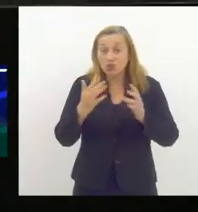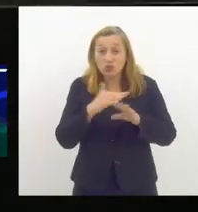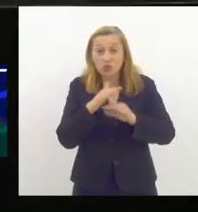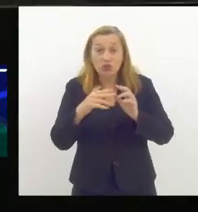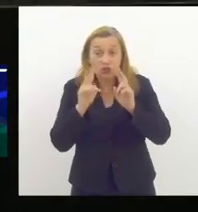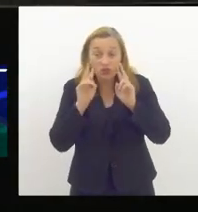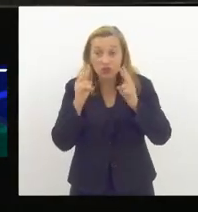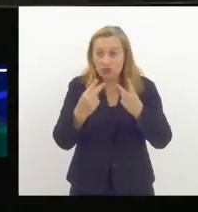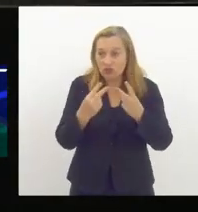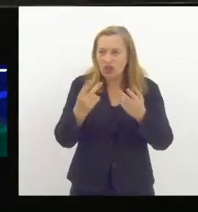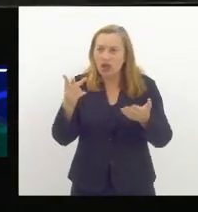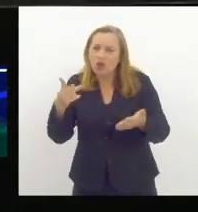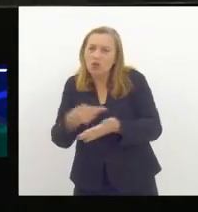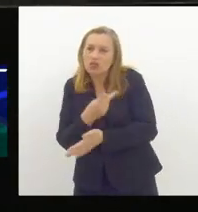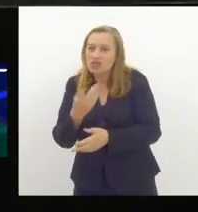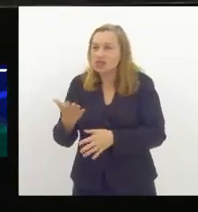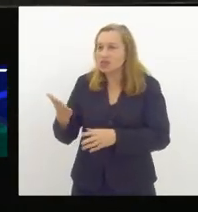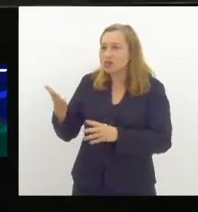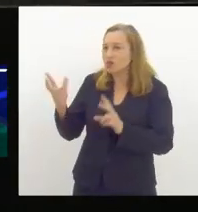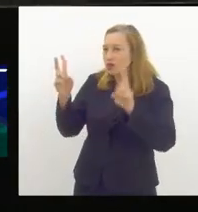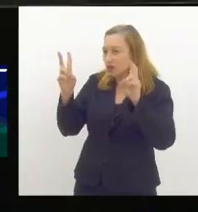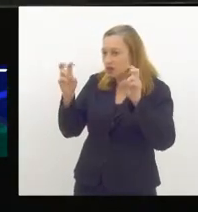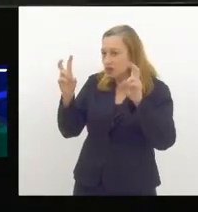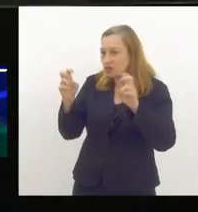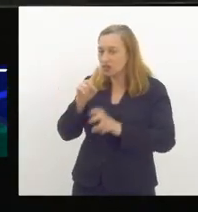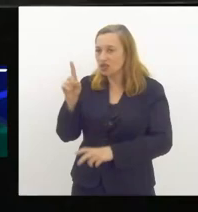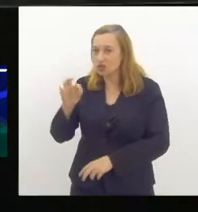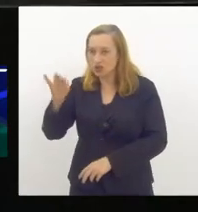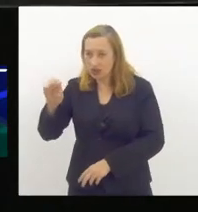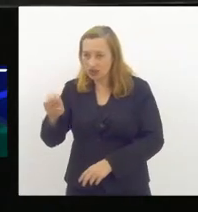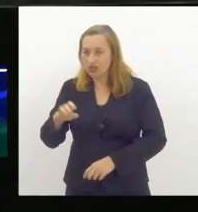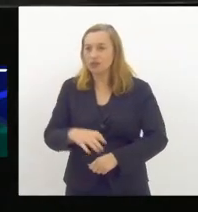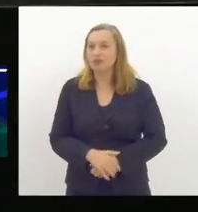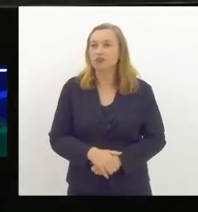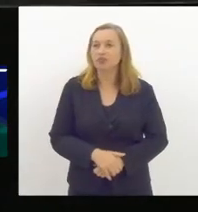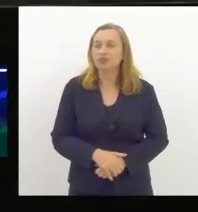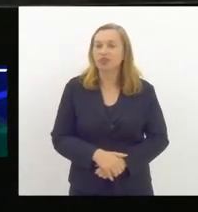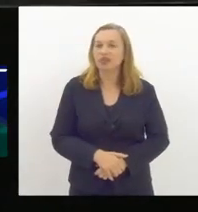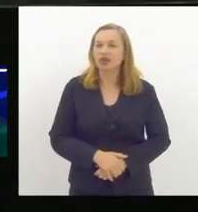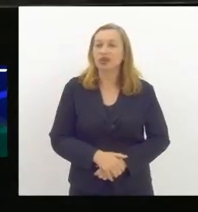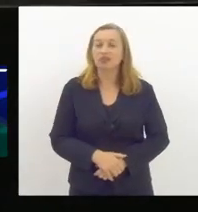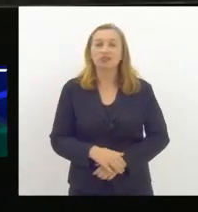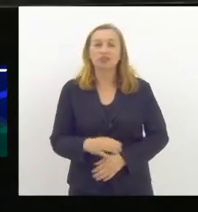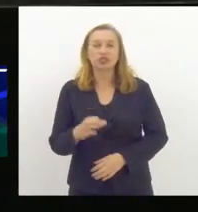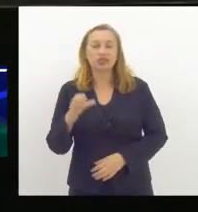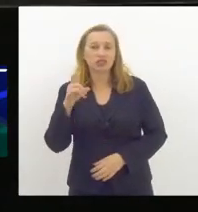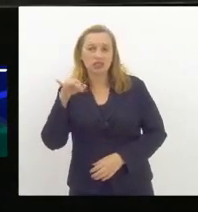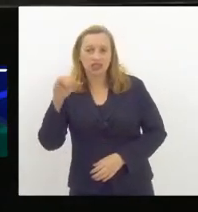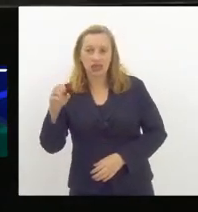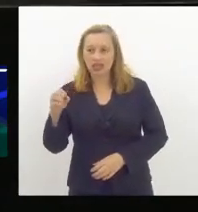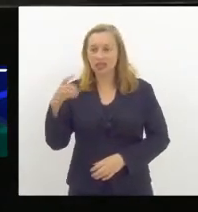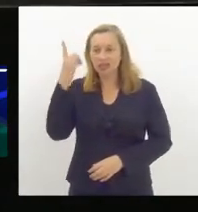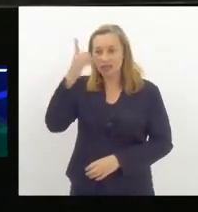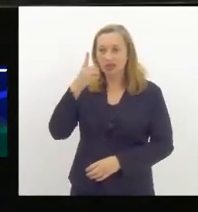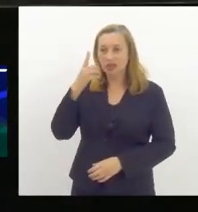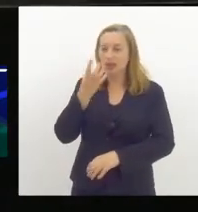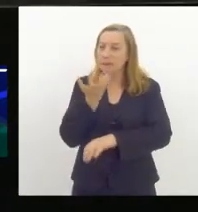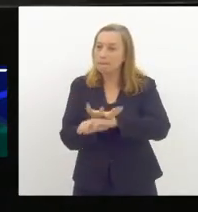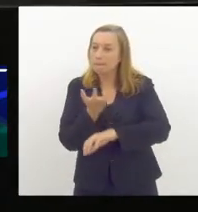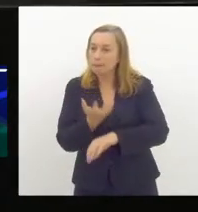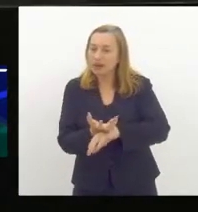assistindo aconteceu um fato inusitado na minha região da zona leste existe lá Deputado a sério Jordão uma praça chamada